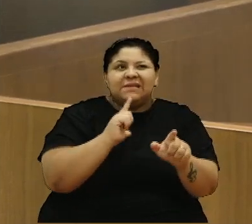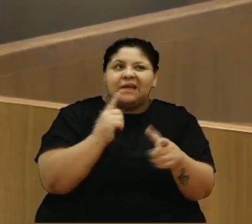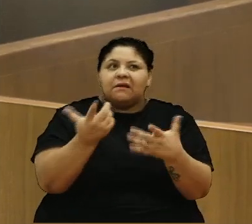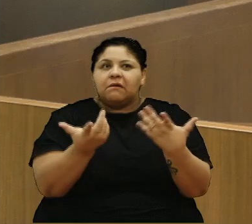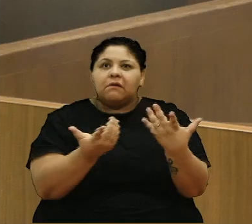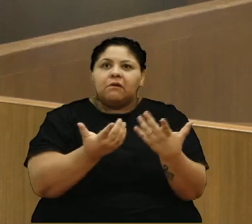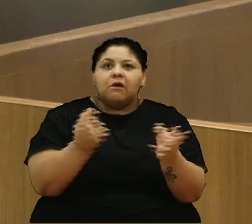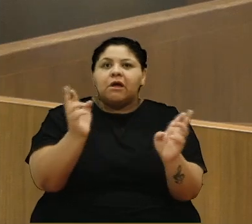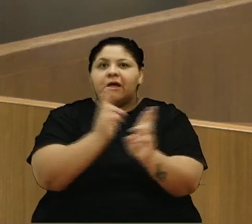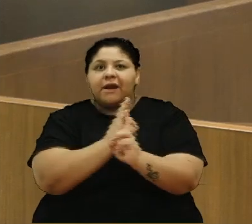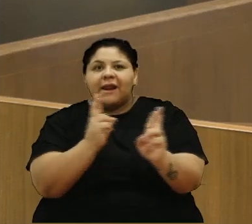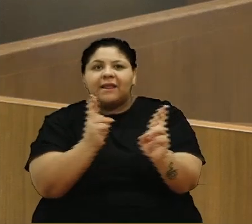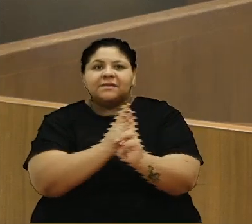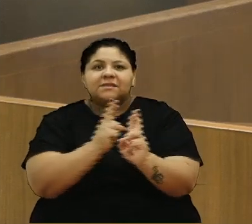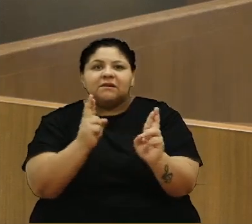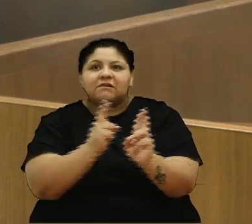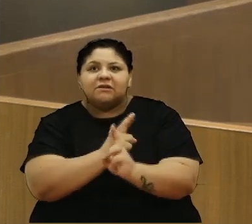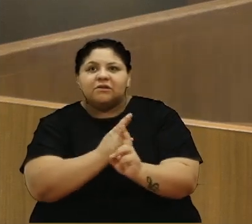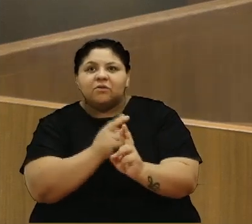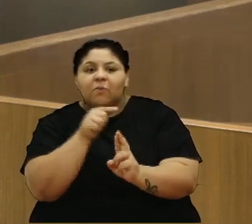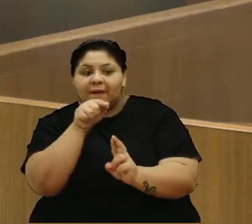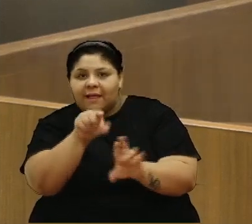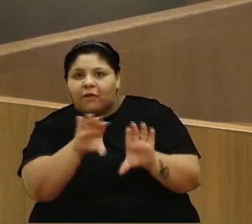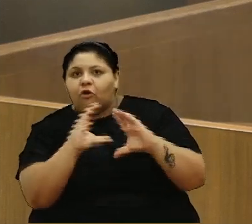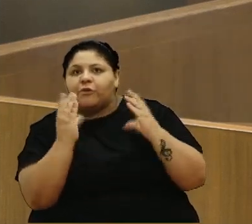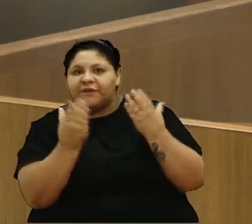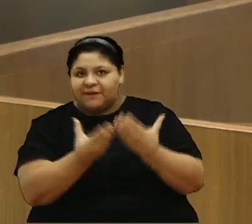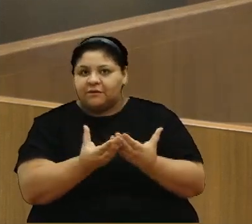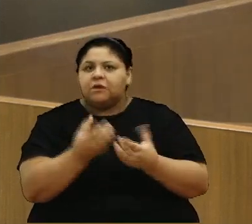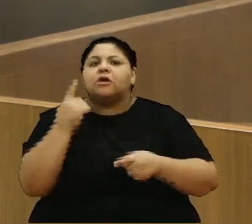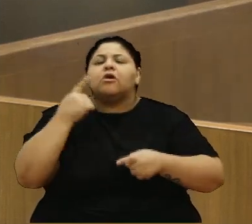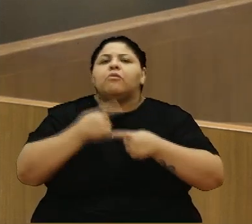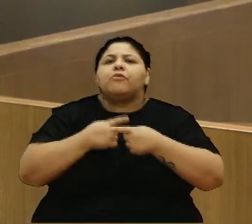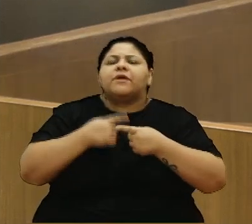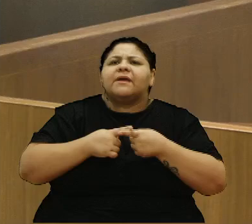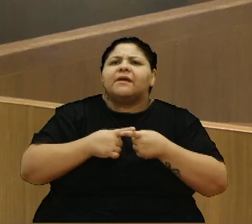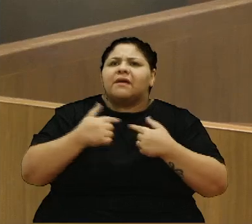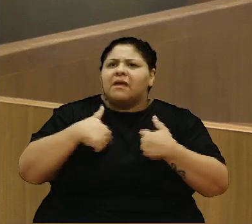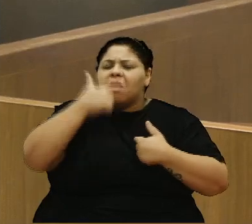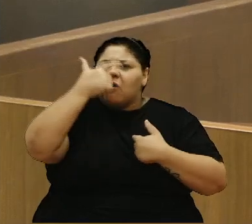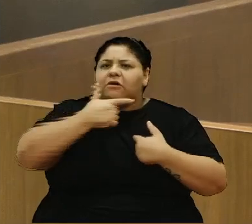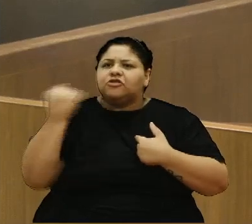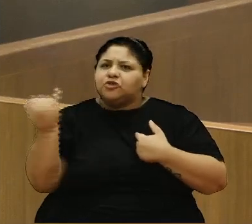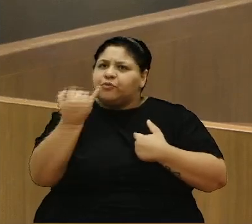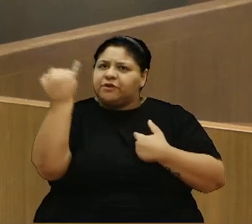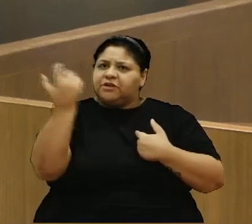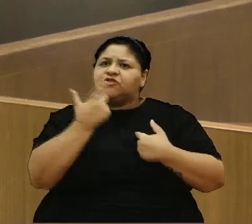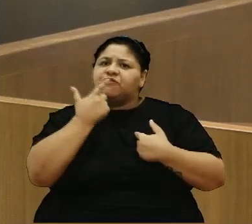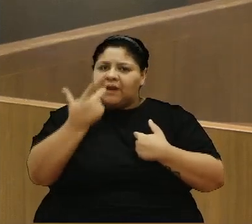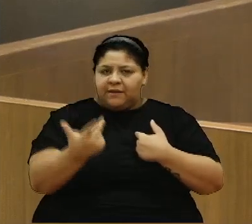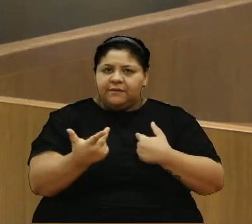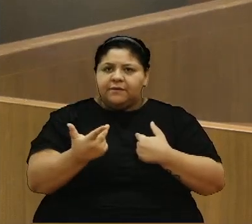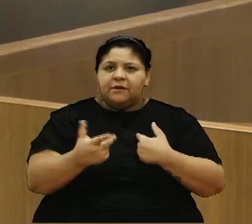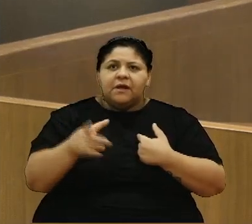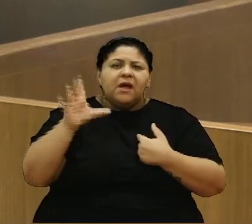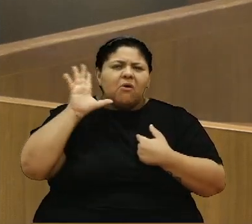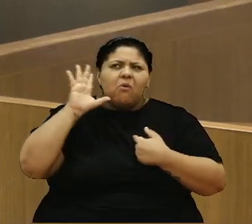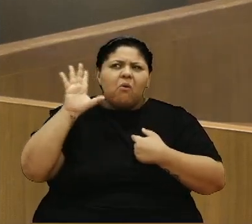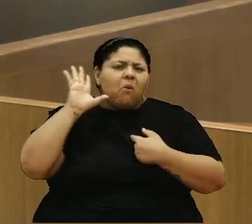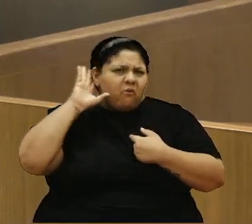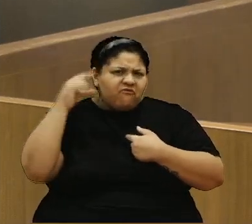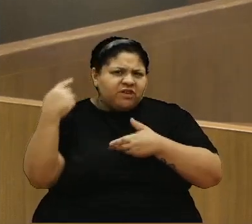relação com aquela comunidade. E por que? Acho que é importante dizer, nobres colegas, eu já ouvi essa pergunta,